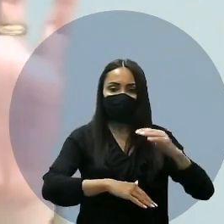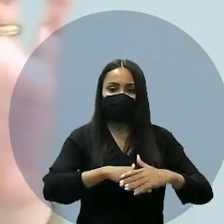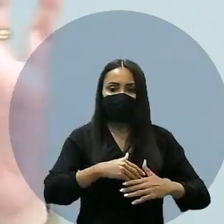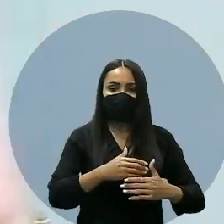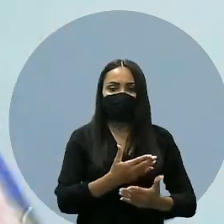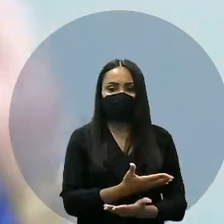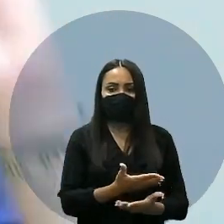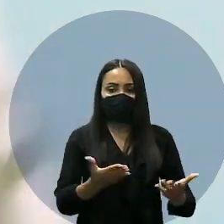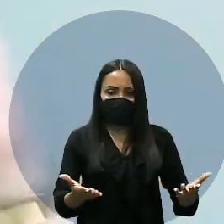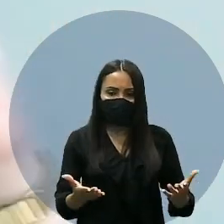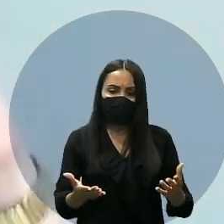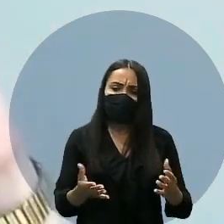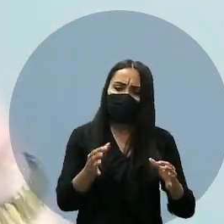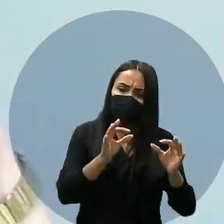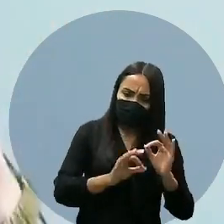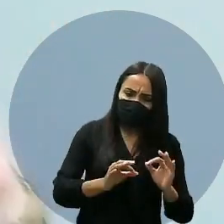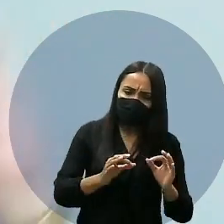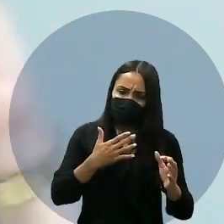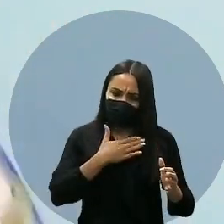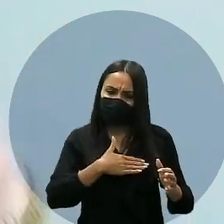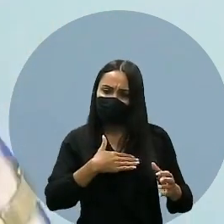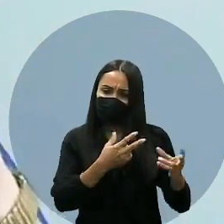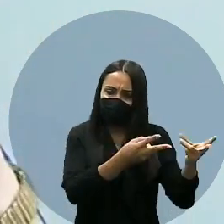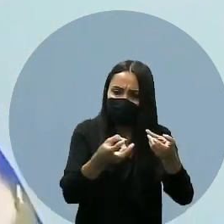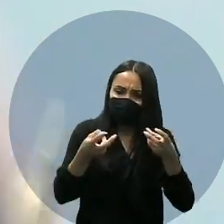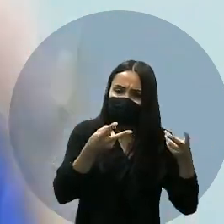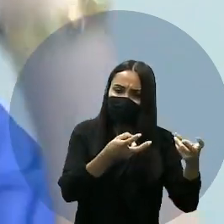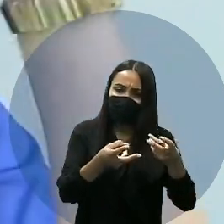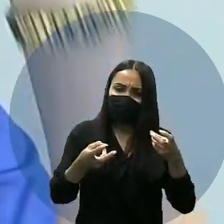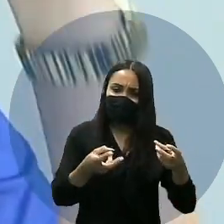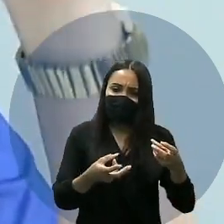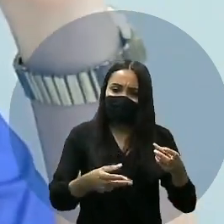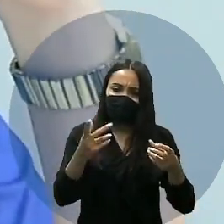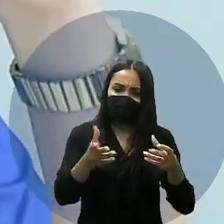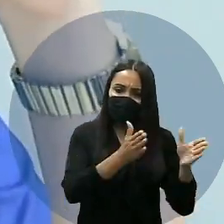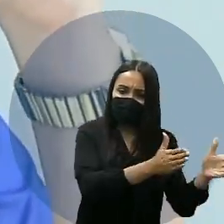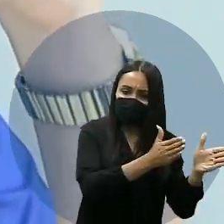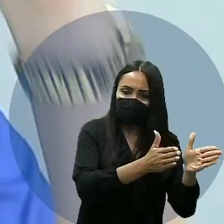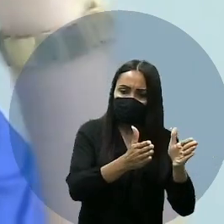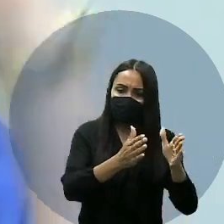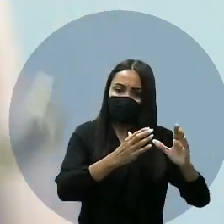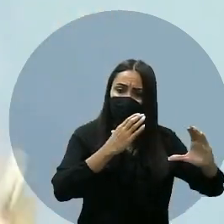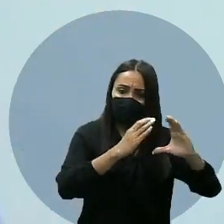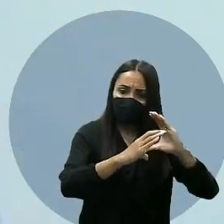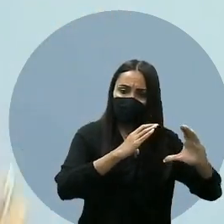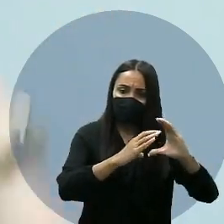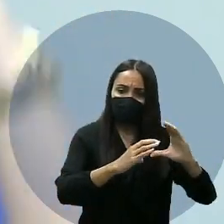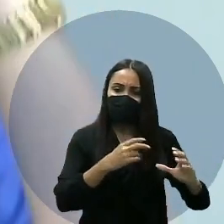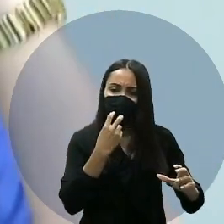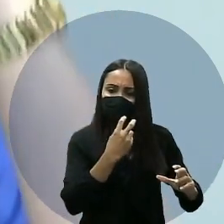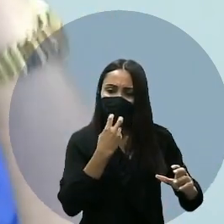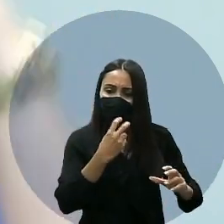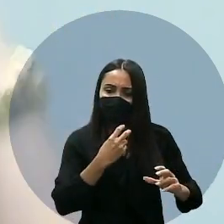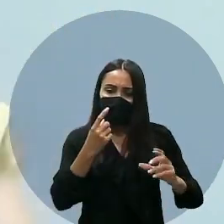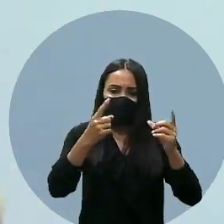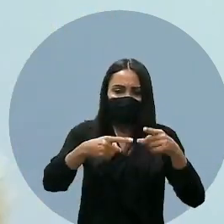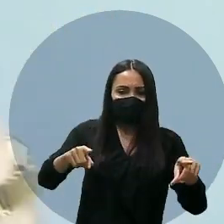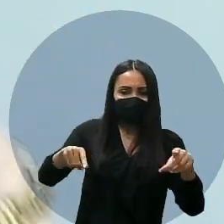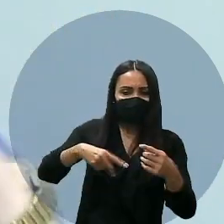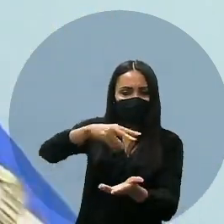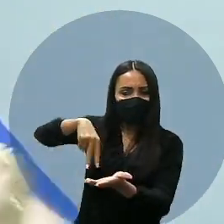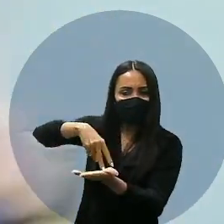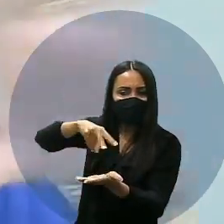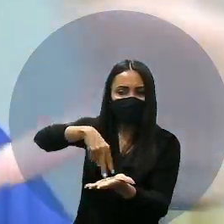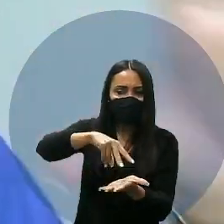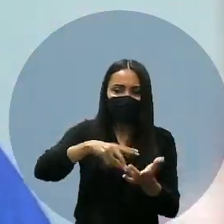o formato? Perceberam que a gente intercalou comunicação oral com dança, teatro,